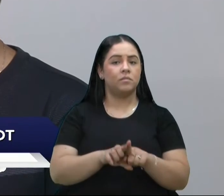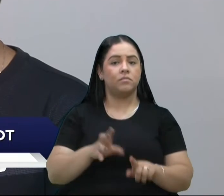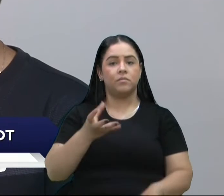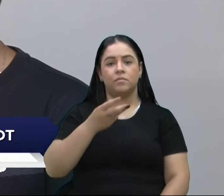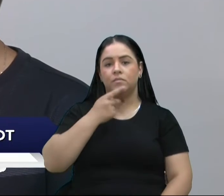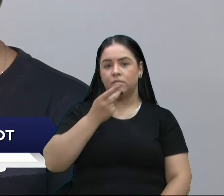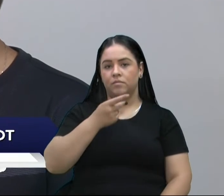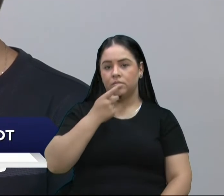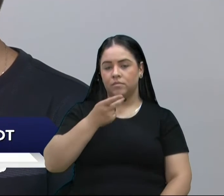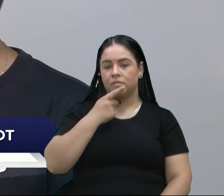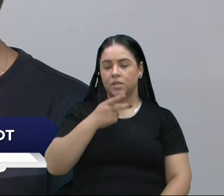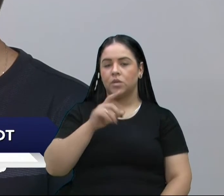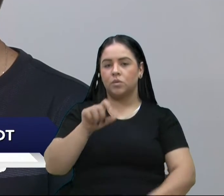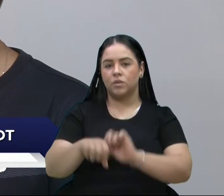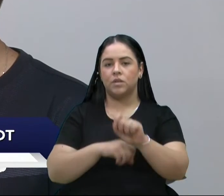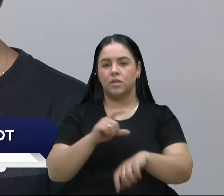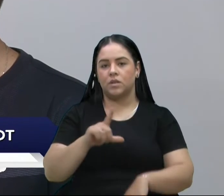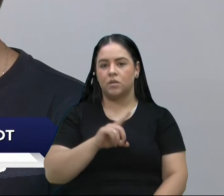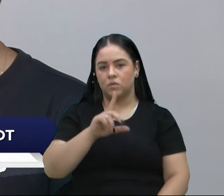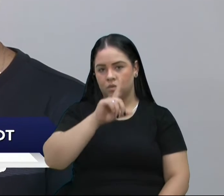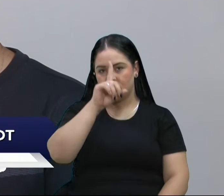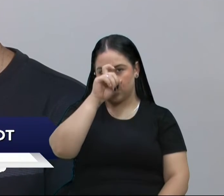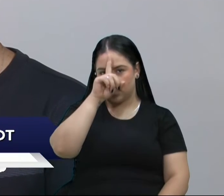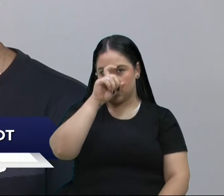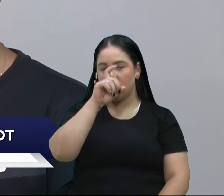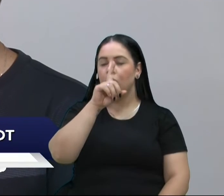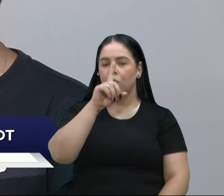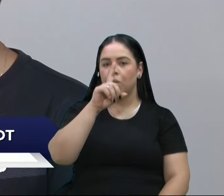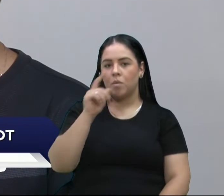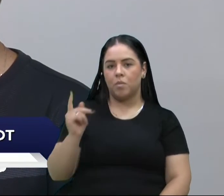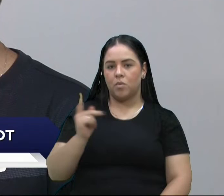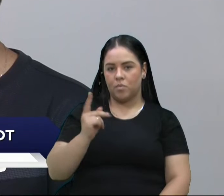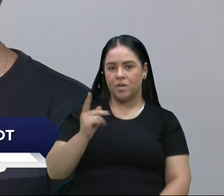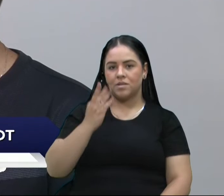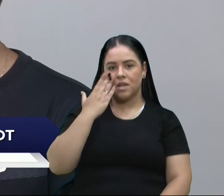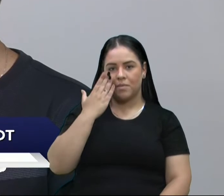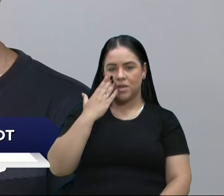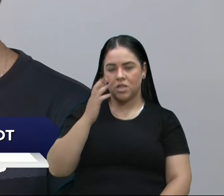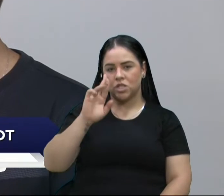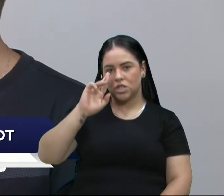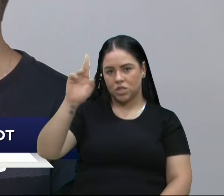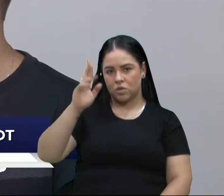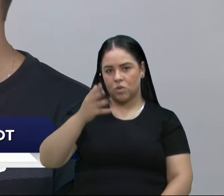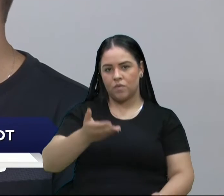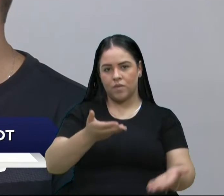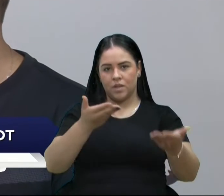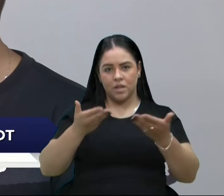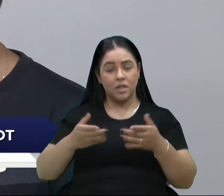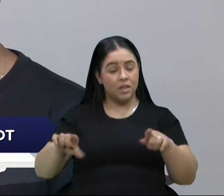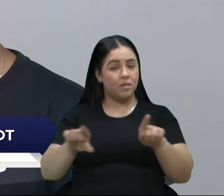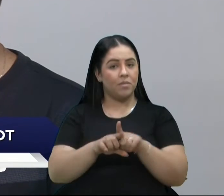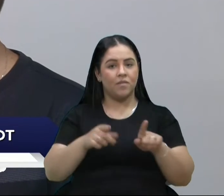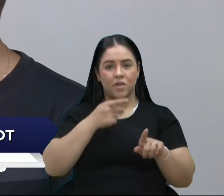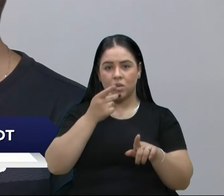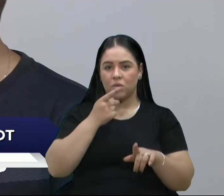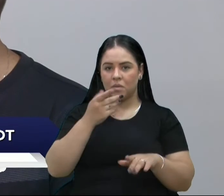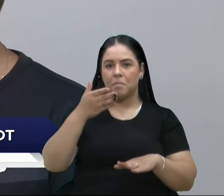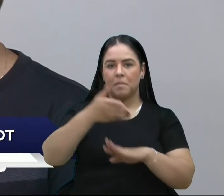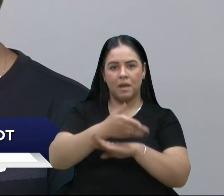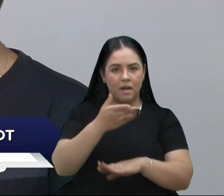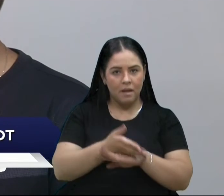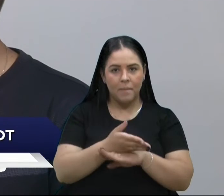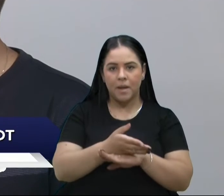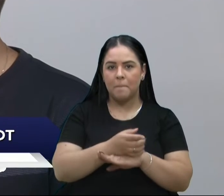impasse em relação ao Hospital Pompeia. A gente sabe que a direção foi convidada do hospital, confirmou inclusive presença, mas não